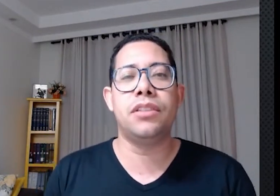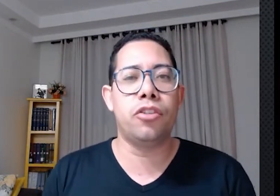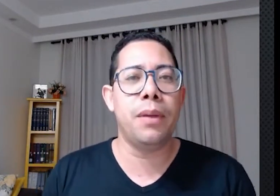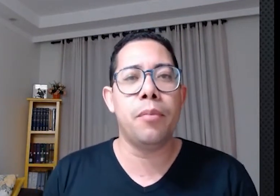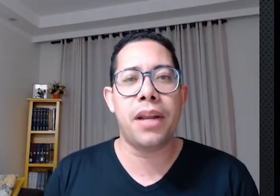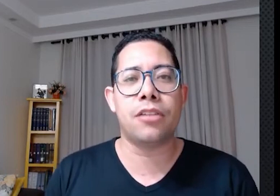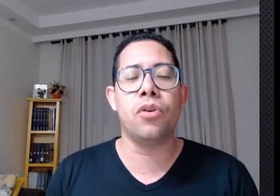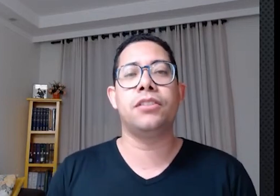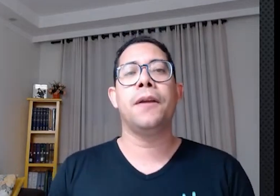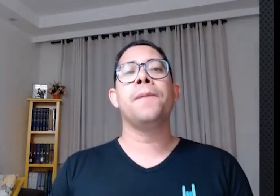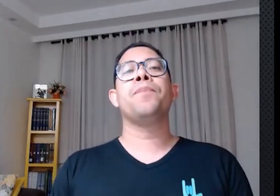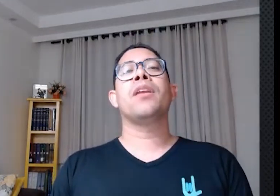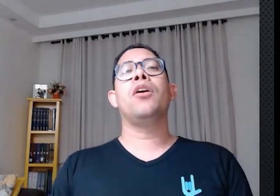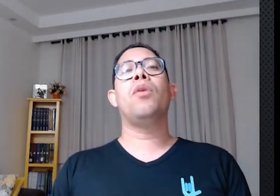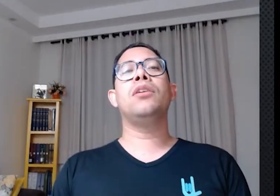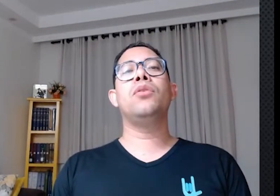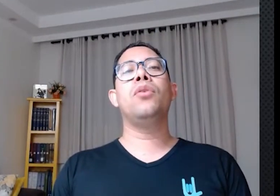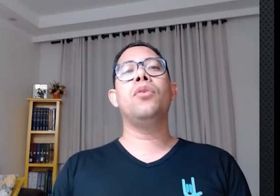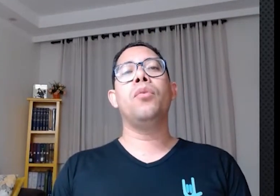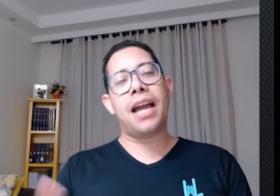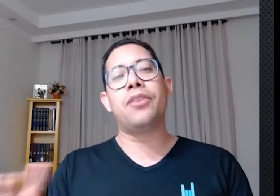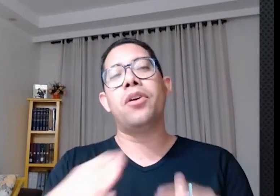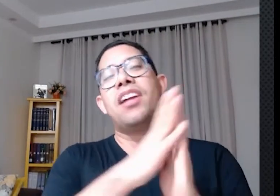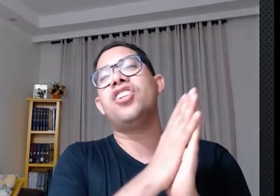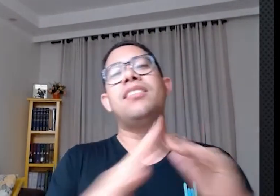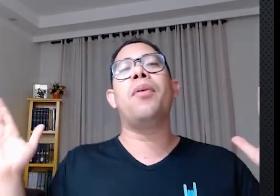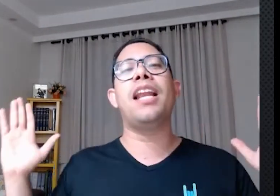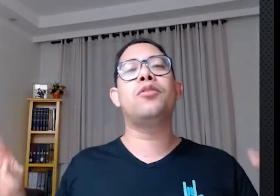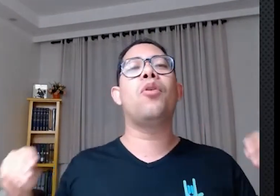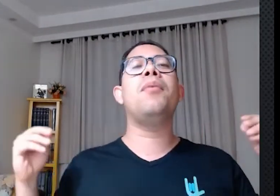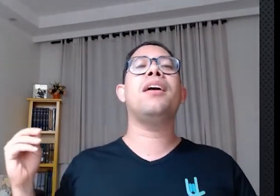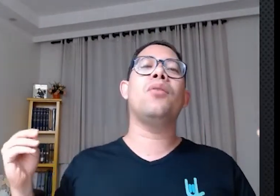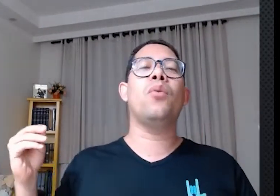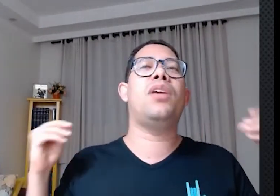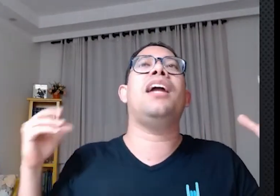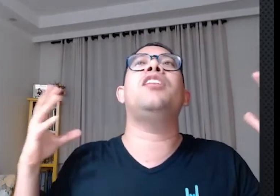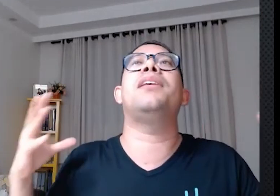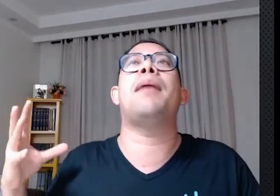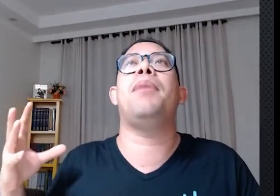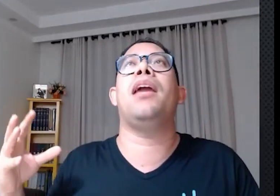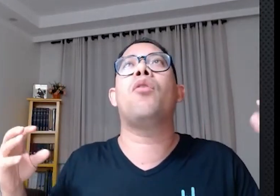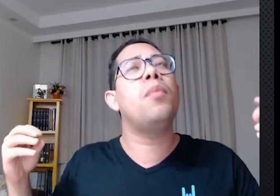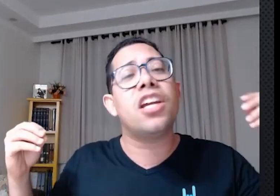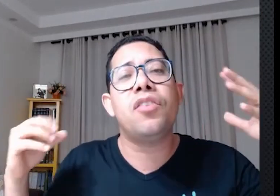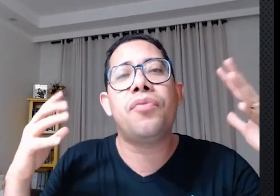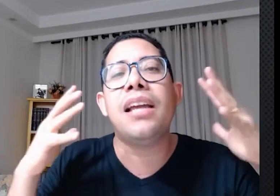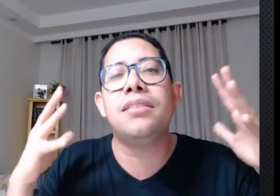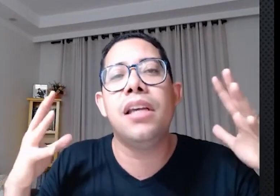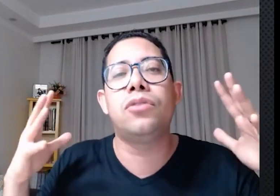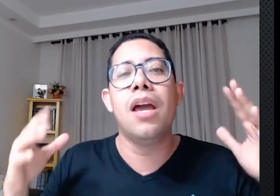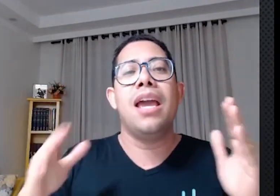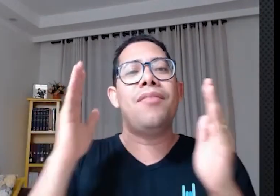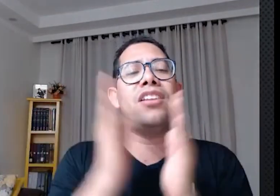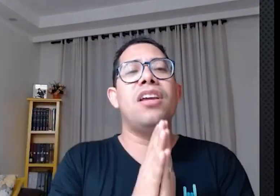interpretação de textos bíblicos, pregações, quando o pregador vai de Gênesis a Apocalipse. O que a gente precisa saber? Como que a gente